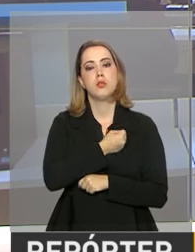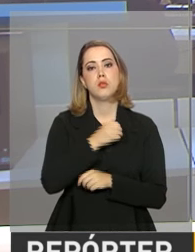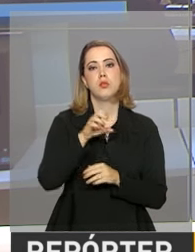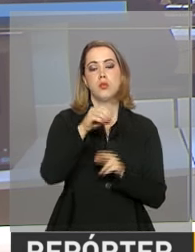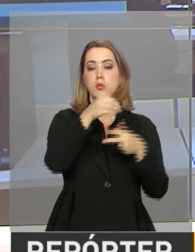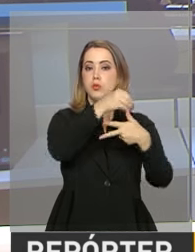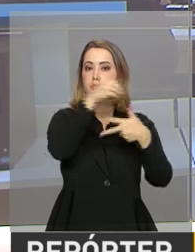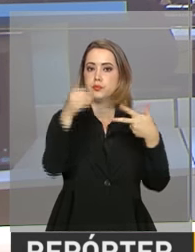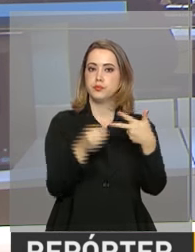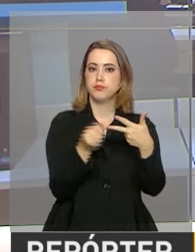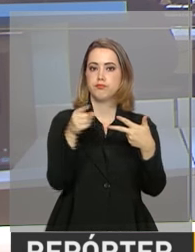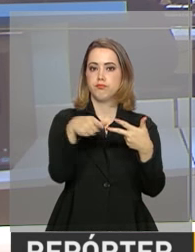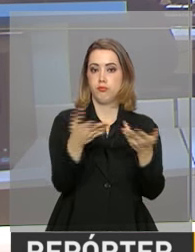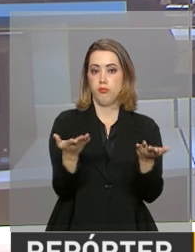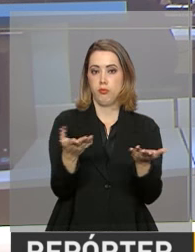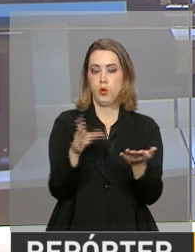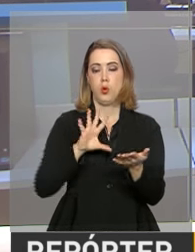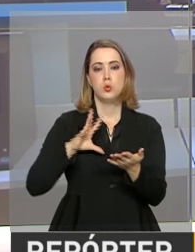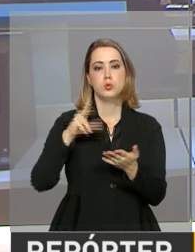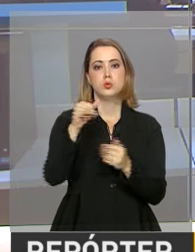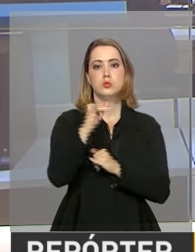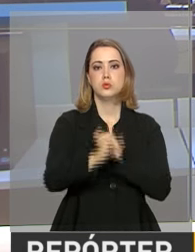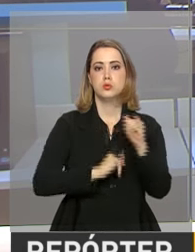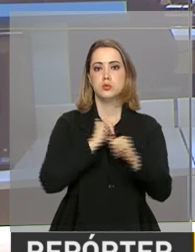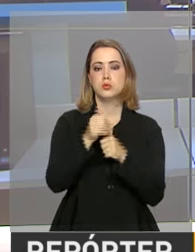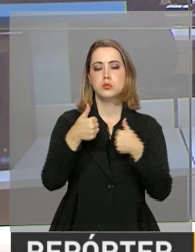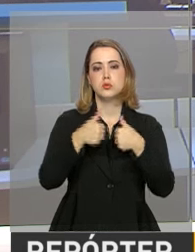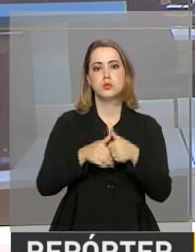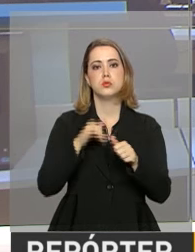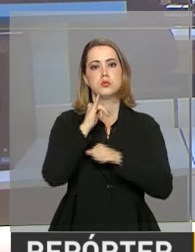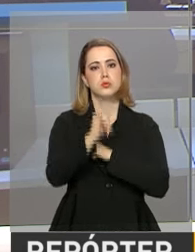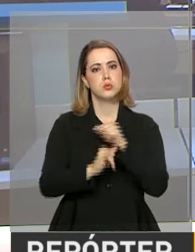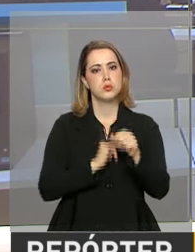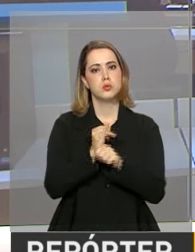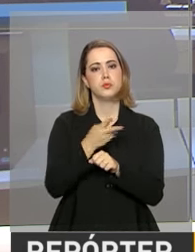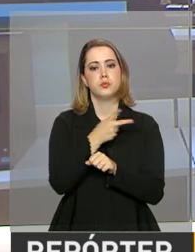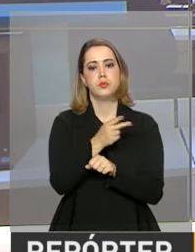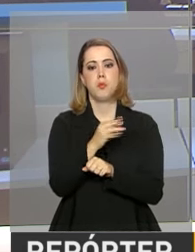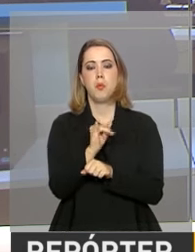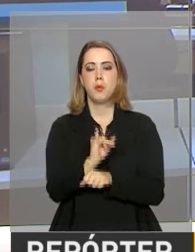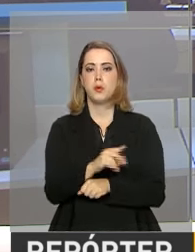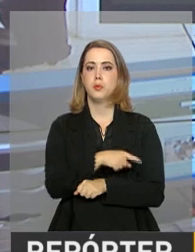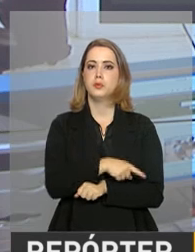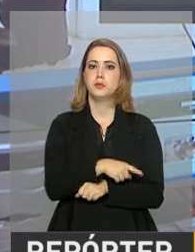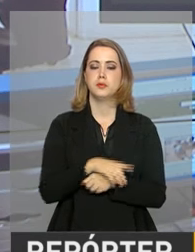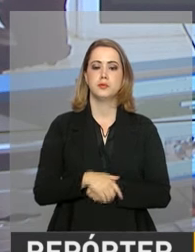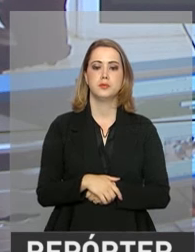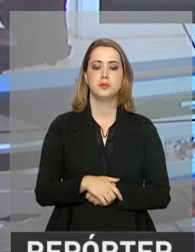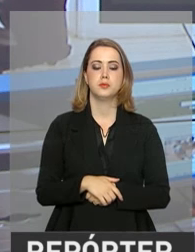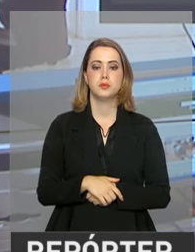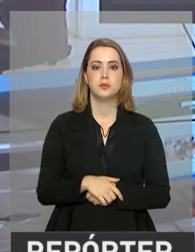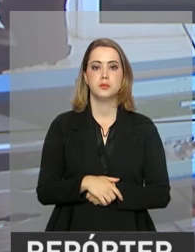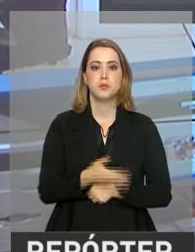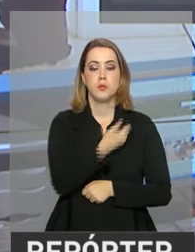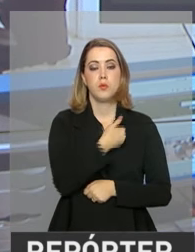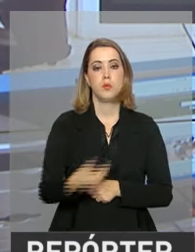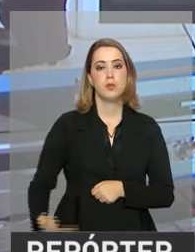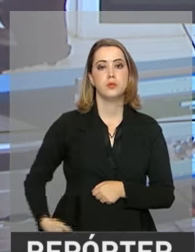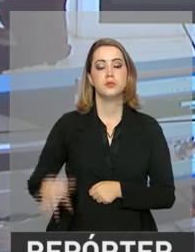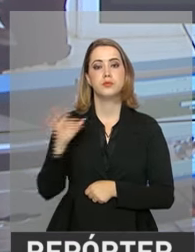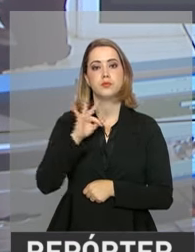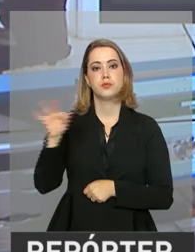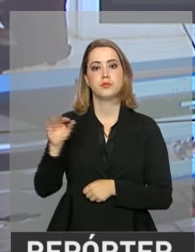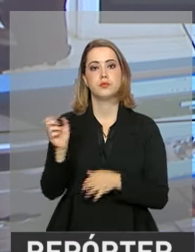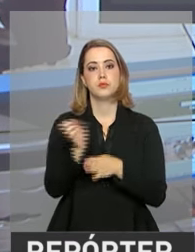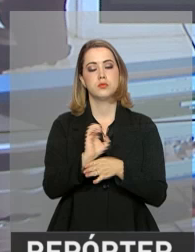o Exame Nacional do Ensino Médio todas as informações estão na internet no site do PROUNI o governo federal